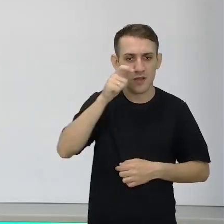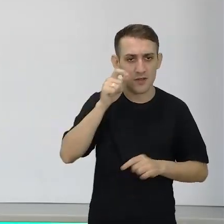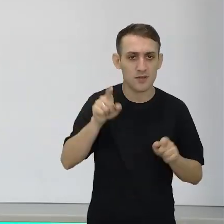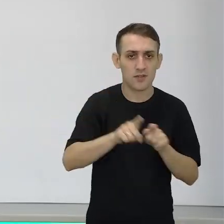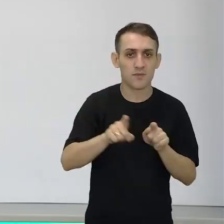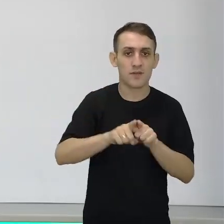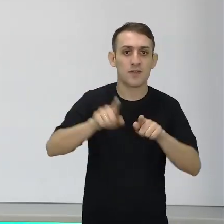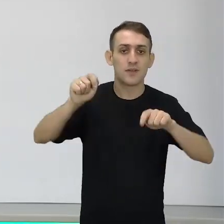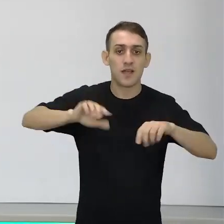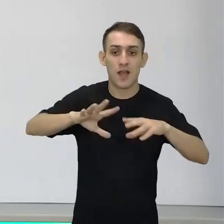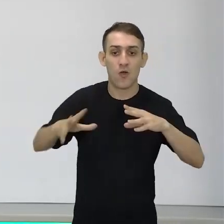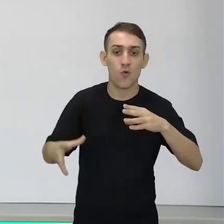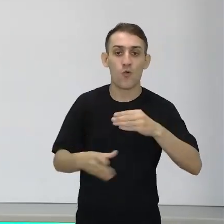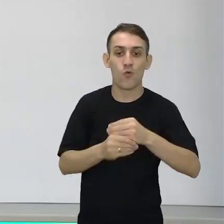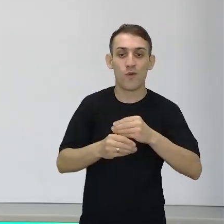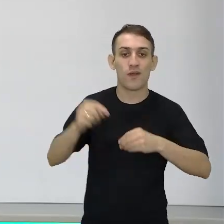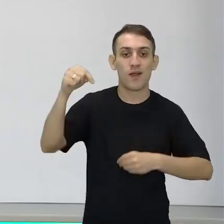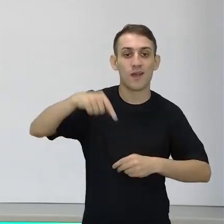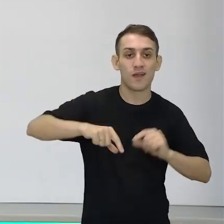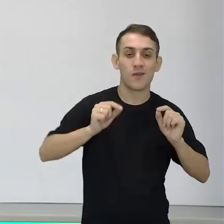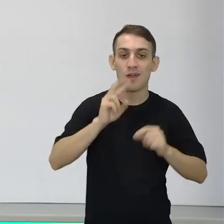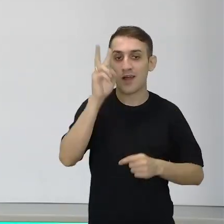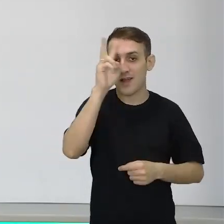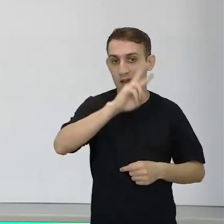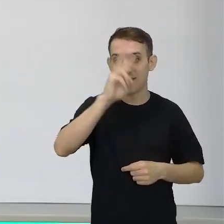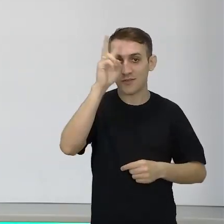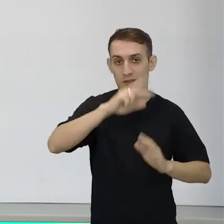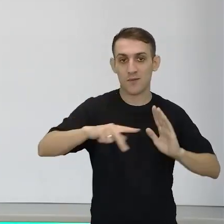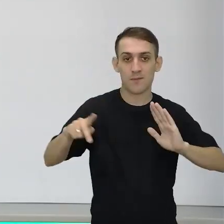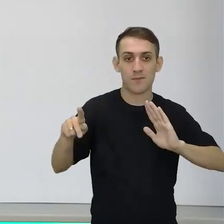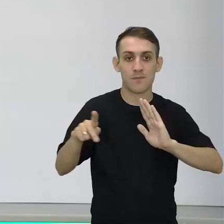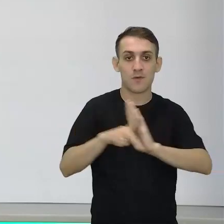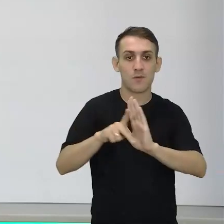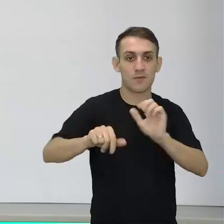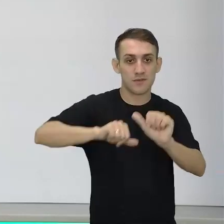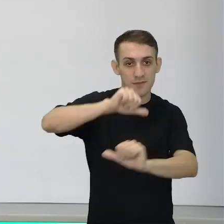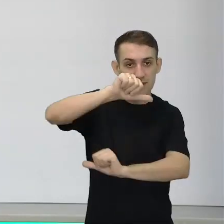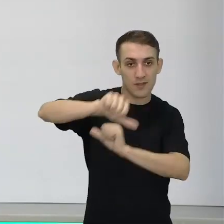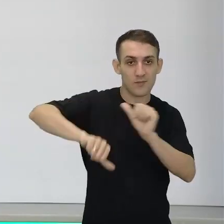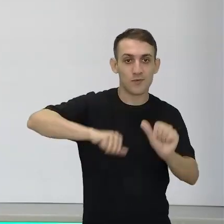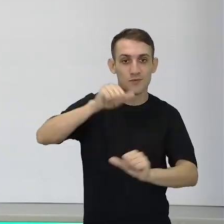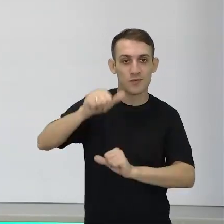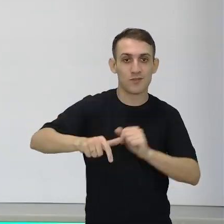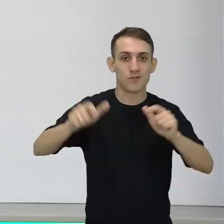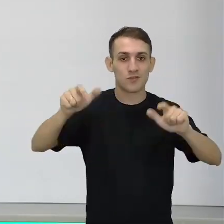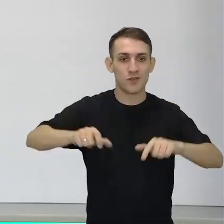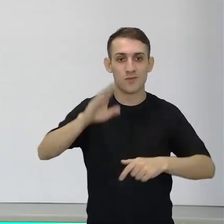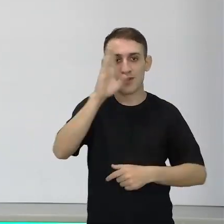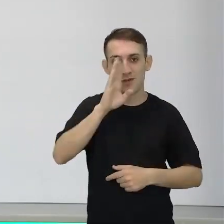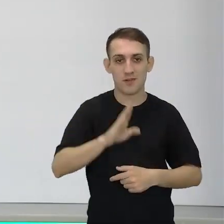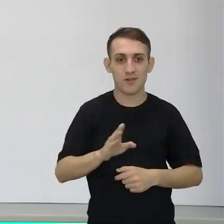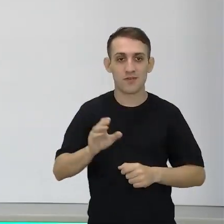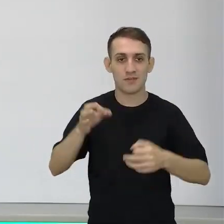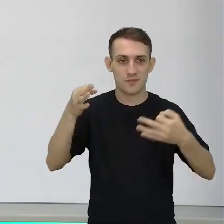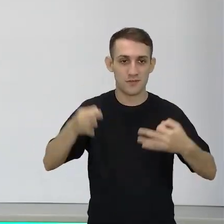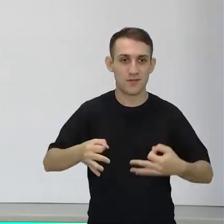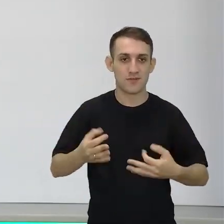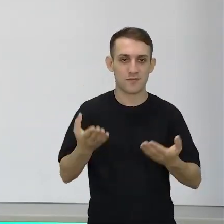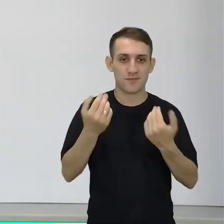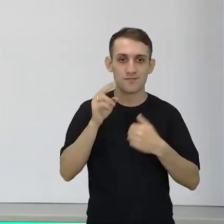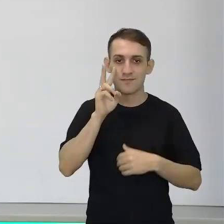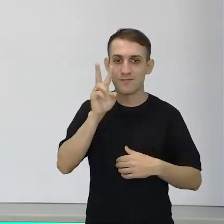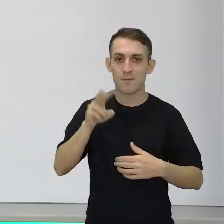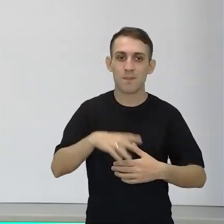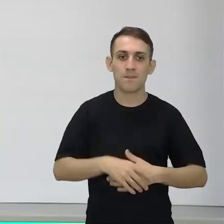que complementa aí a história aí dessa mudança aí no território brasileiro. Vamos na tela aqui,